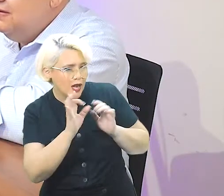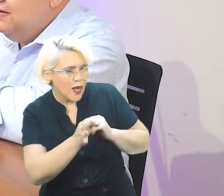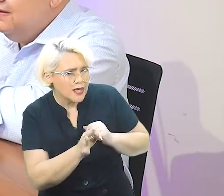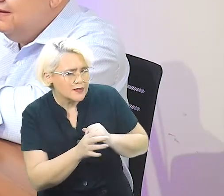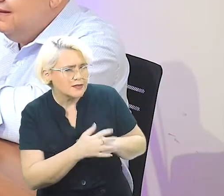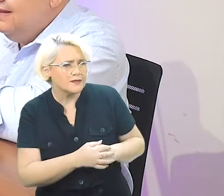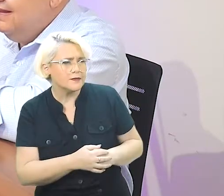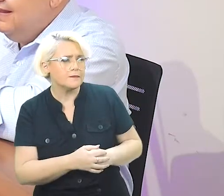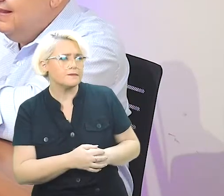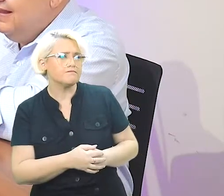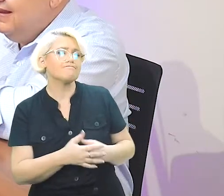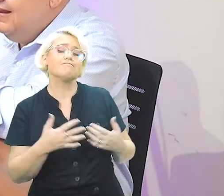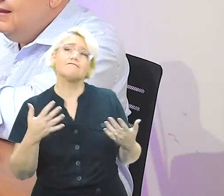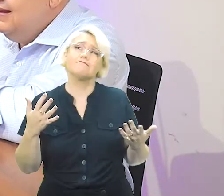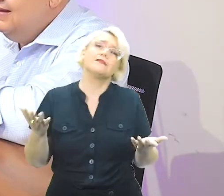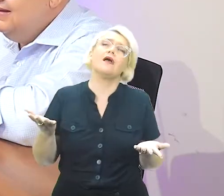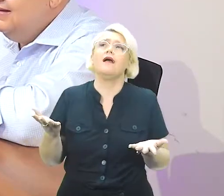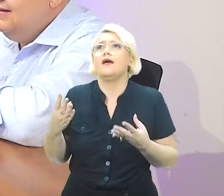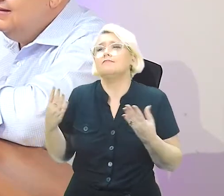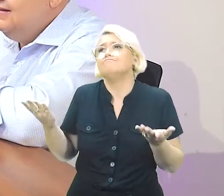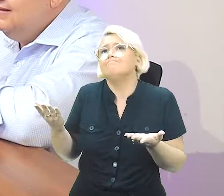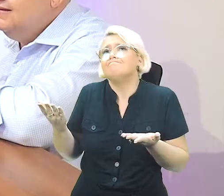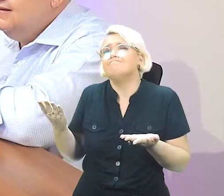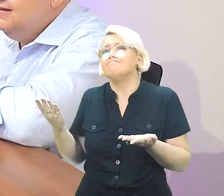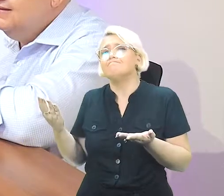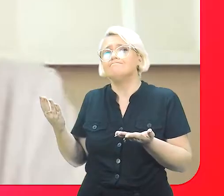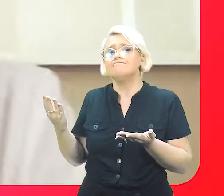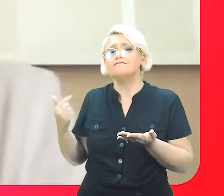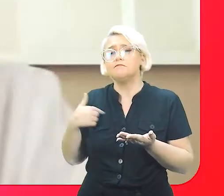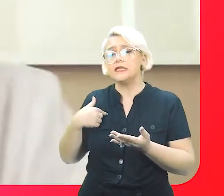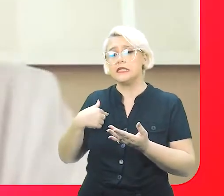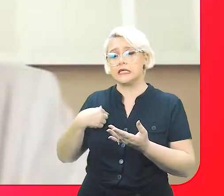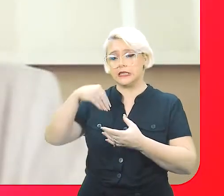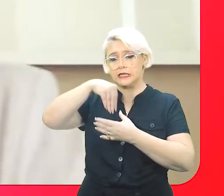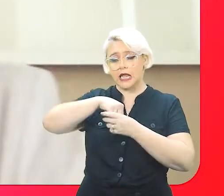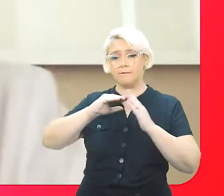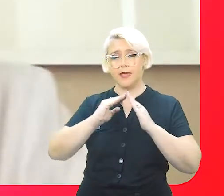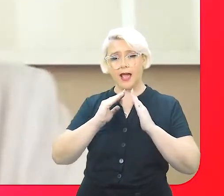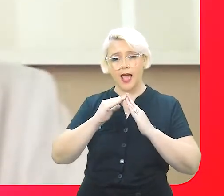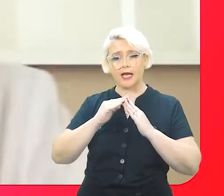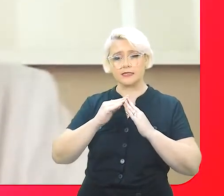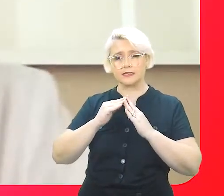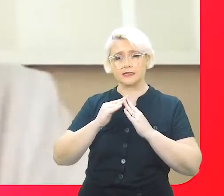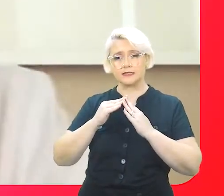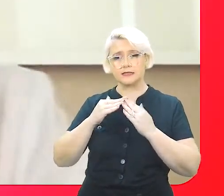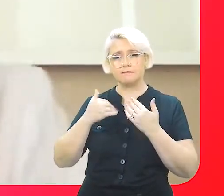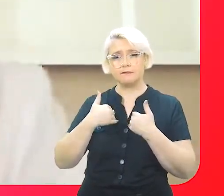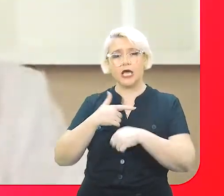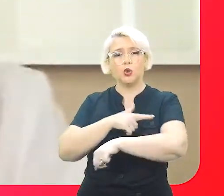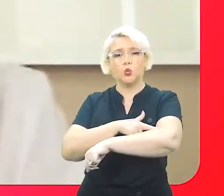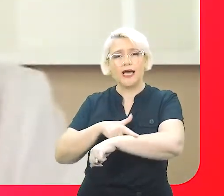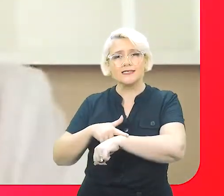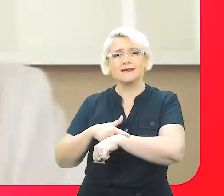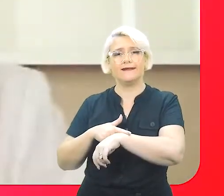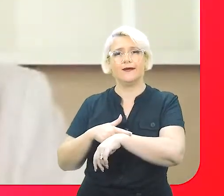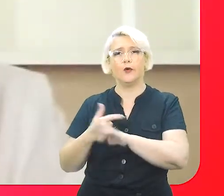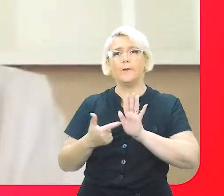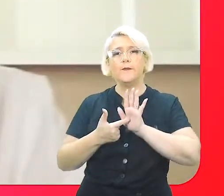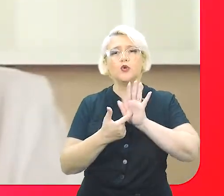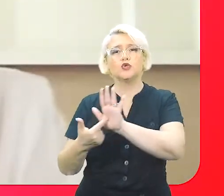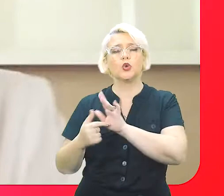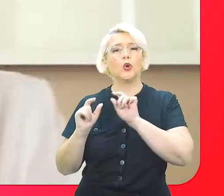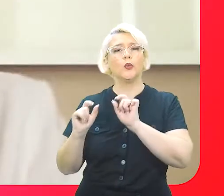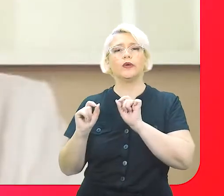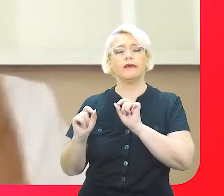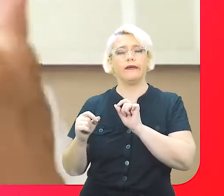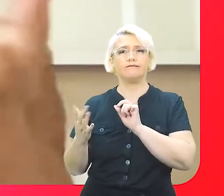isso? Bom, a minha educação sempre me mostrou, não é?